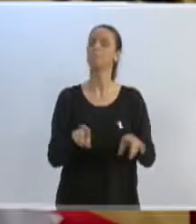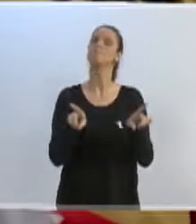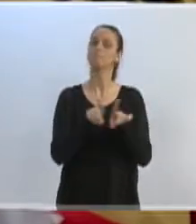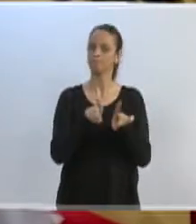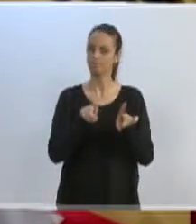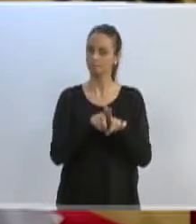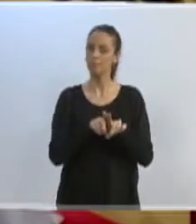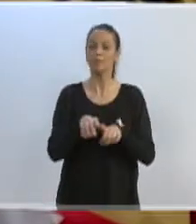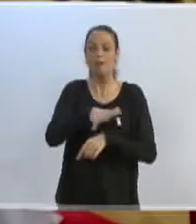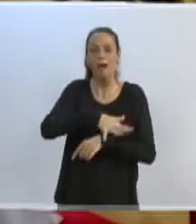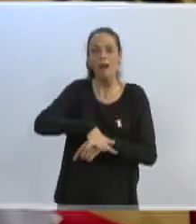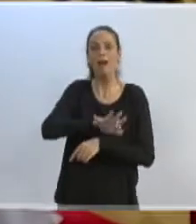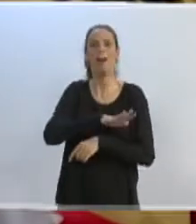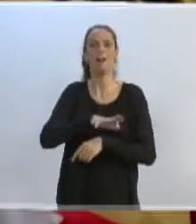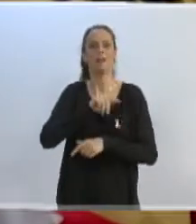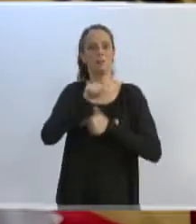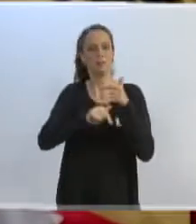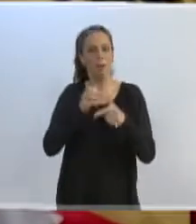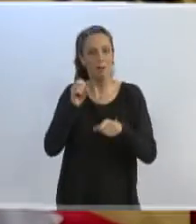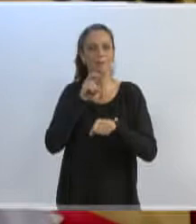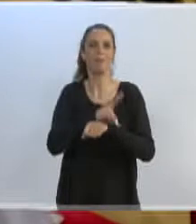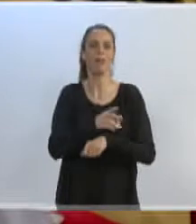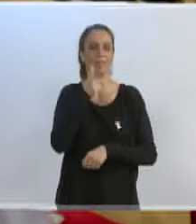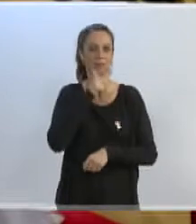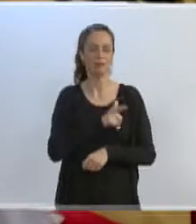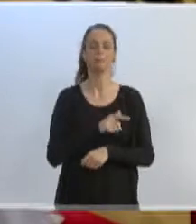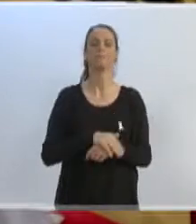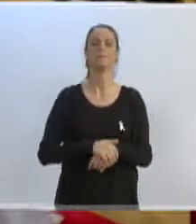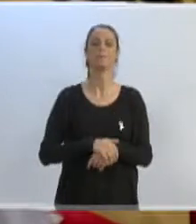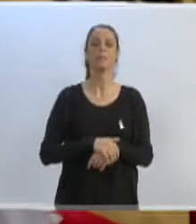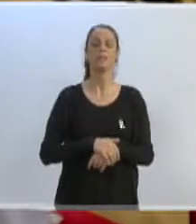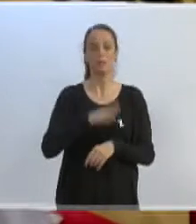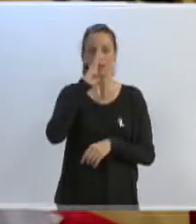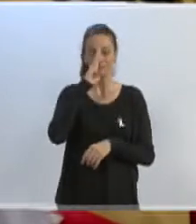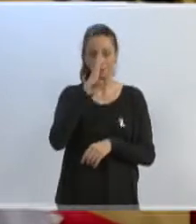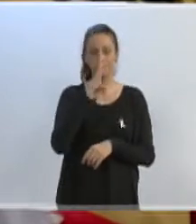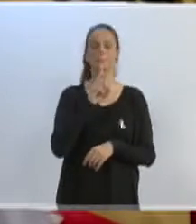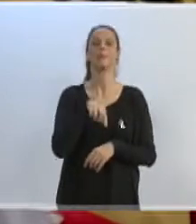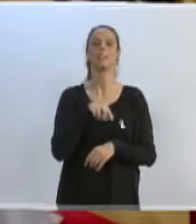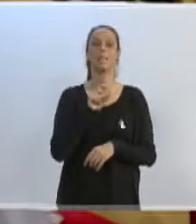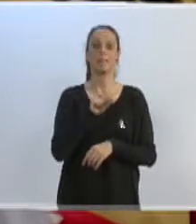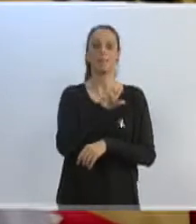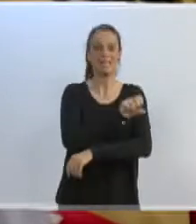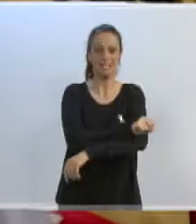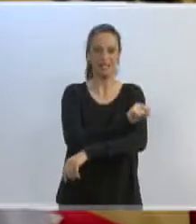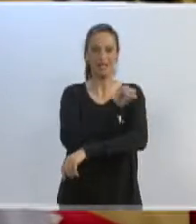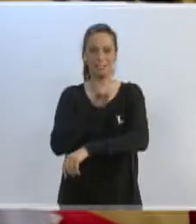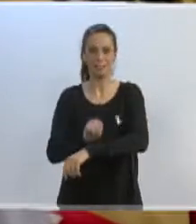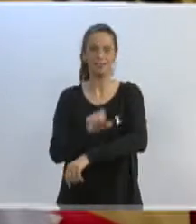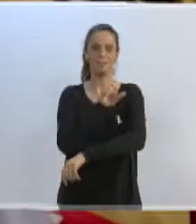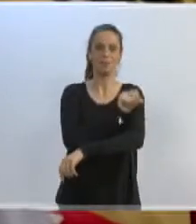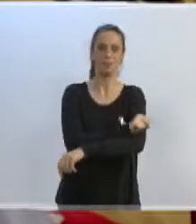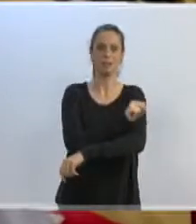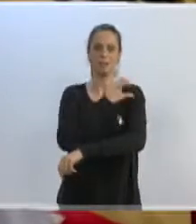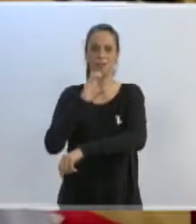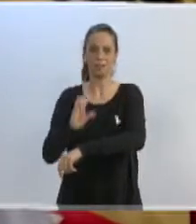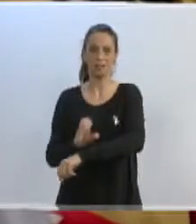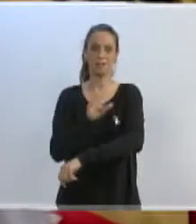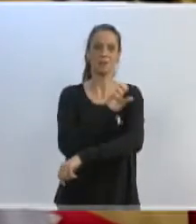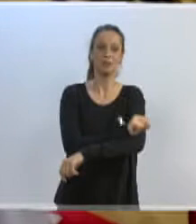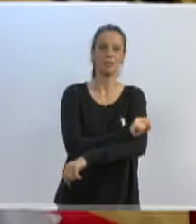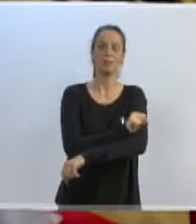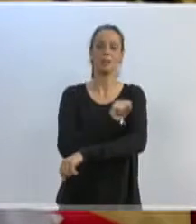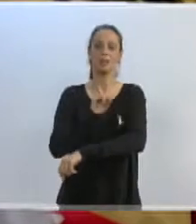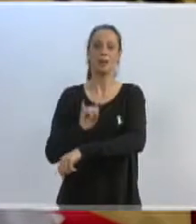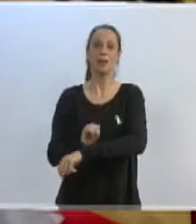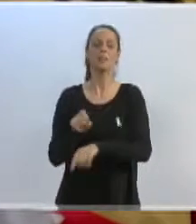inclusão no mundo do trabalho. Então, eu vou citar aqui, principalmente as do Sistema S, SESI, SENAC, SENAI, SESI